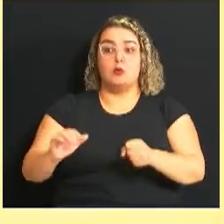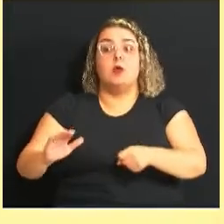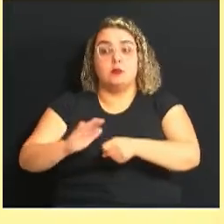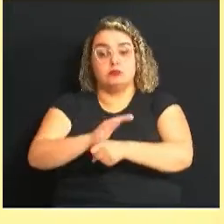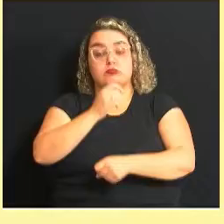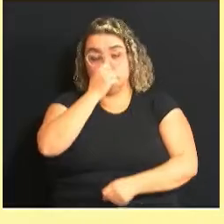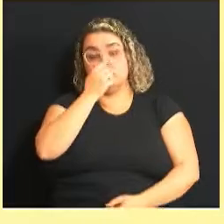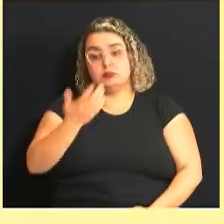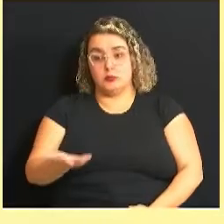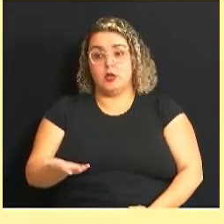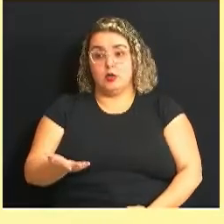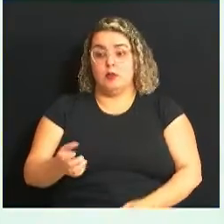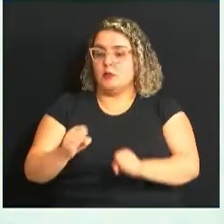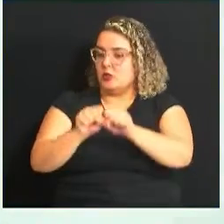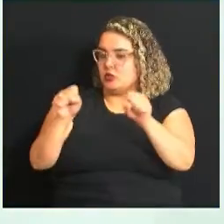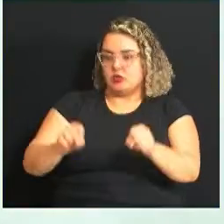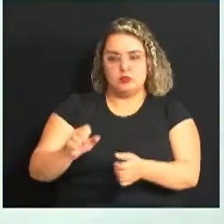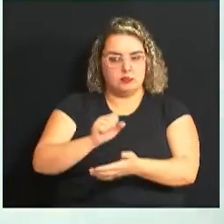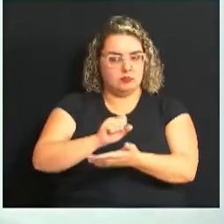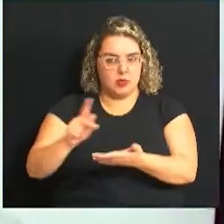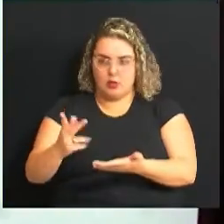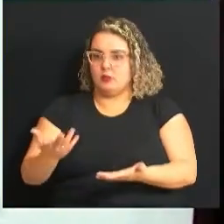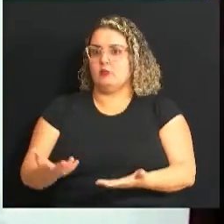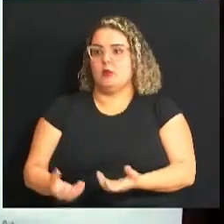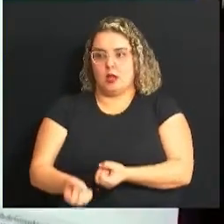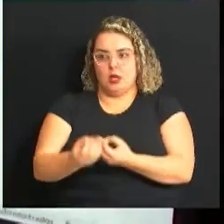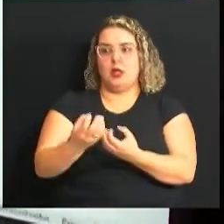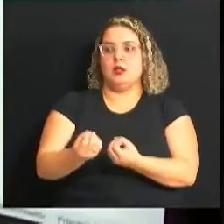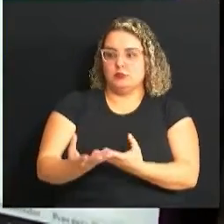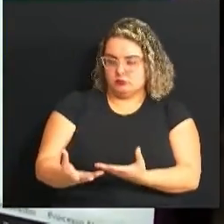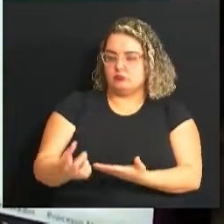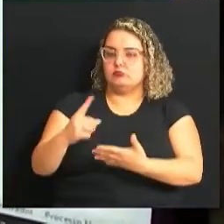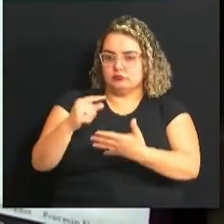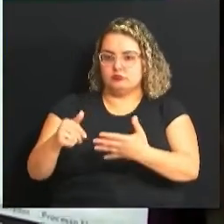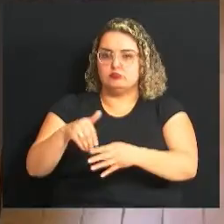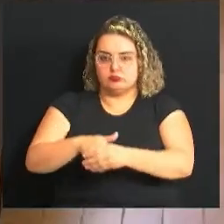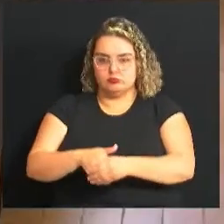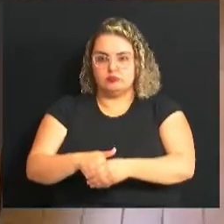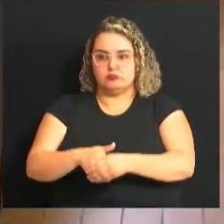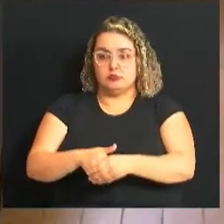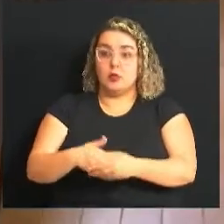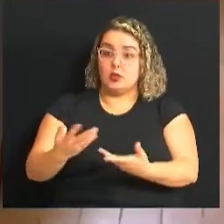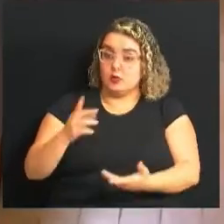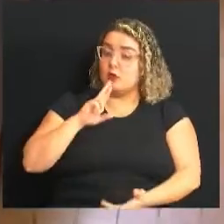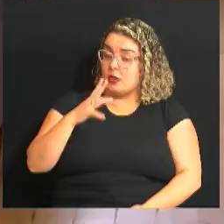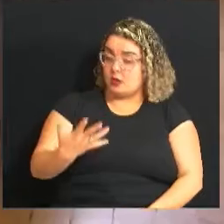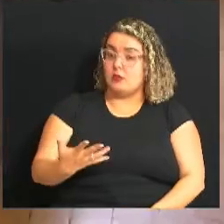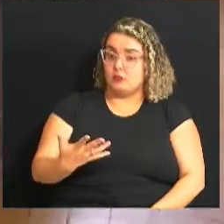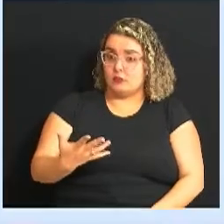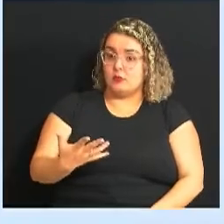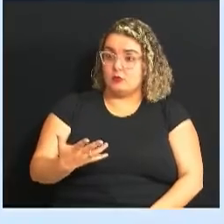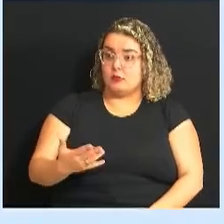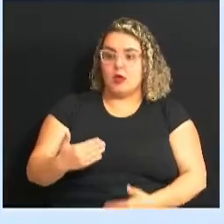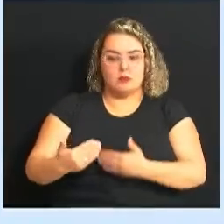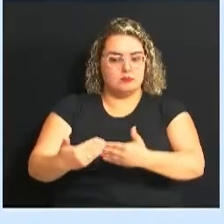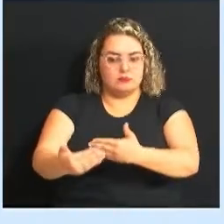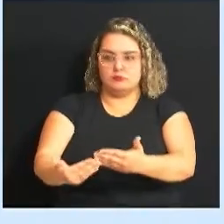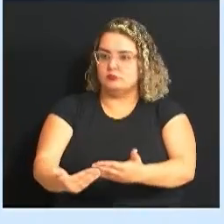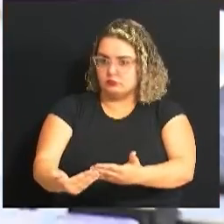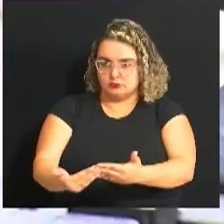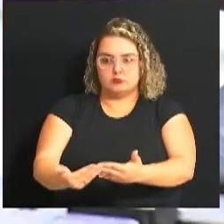como sistemas, aplicativos e dados eleitorais para a votação e o resultado. O processo é o mesmo que já vinha